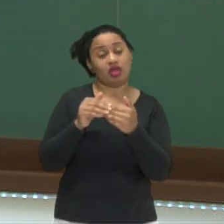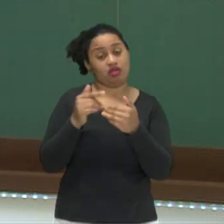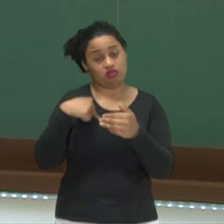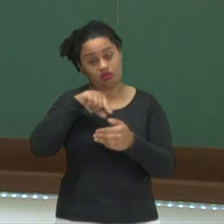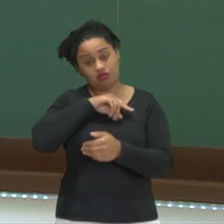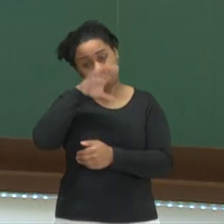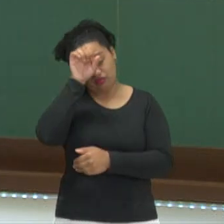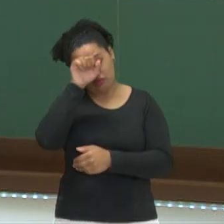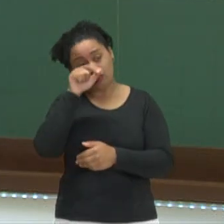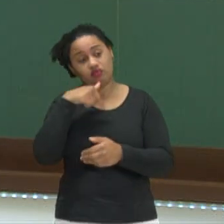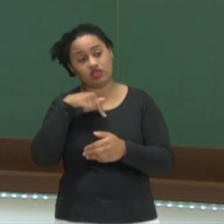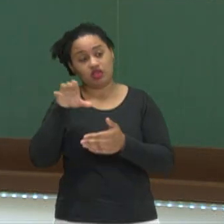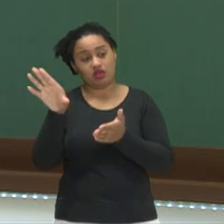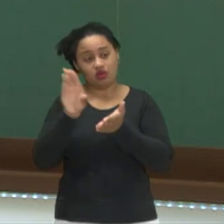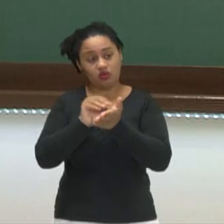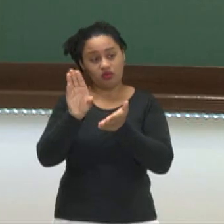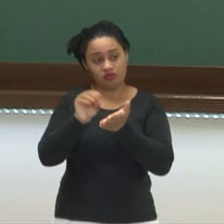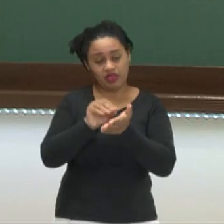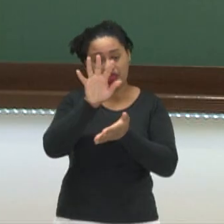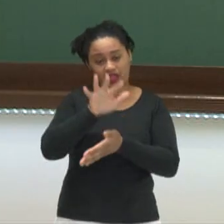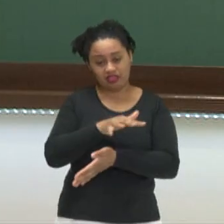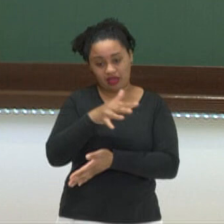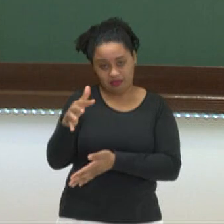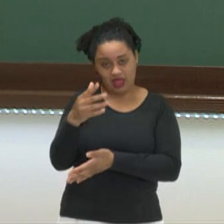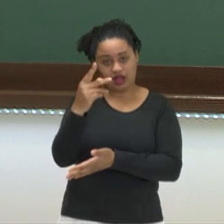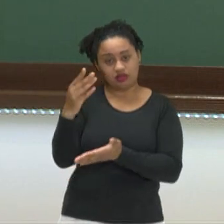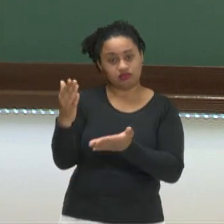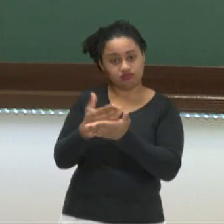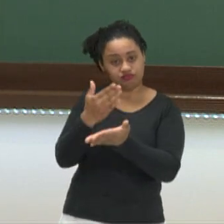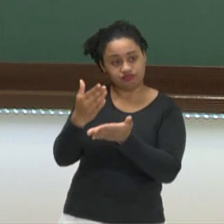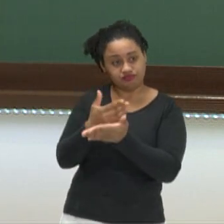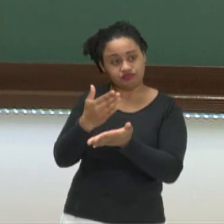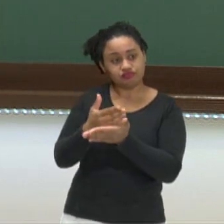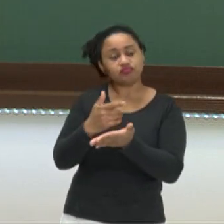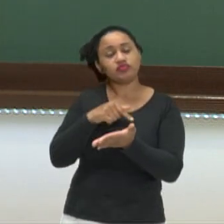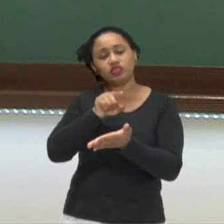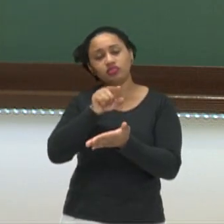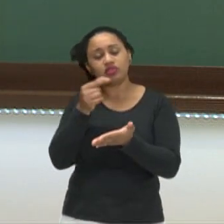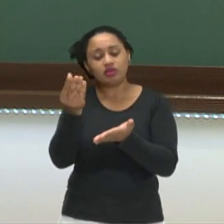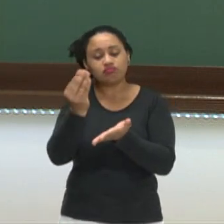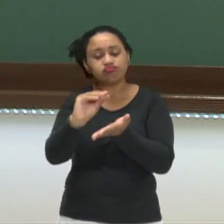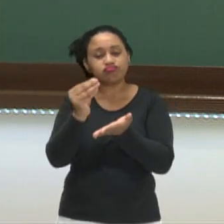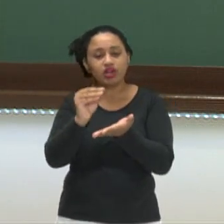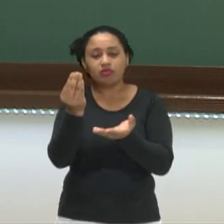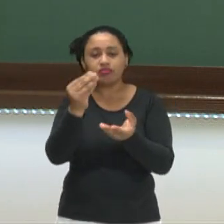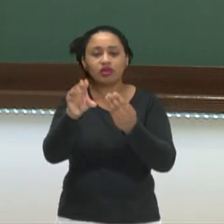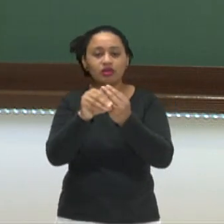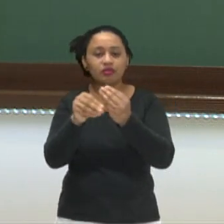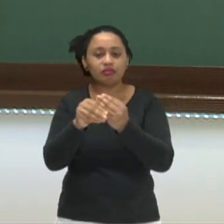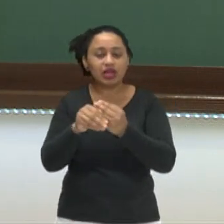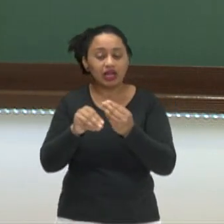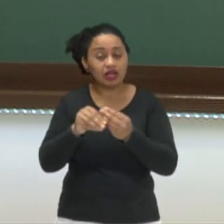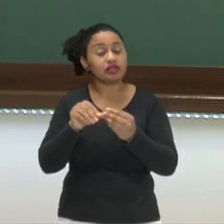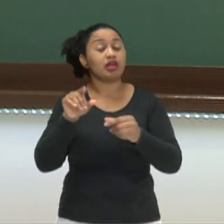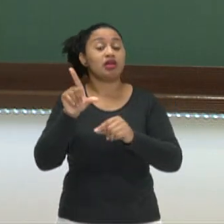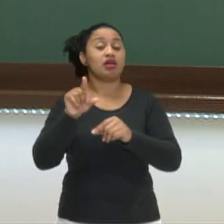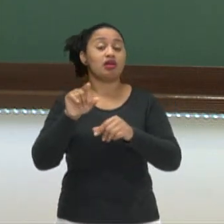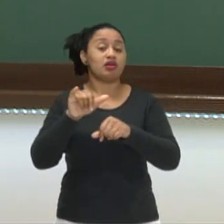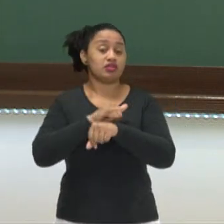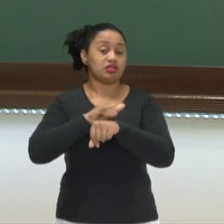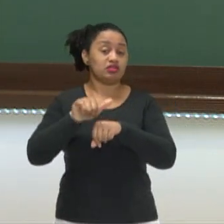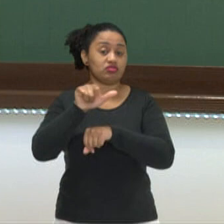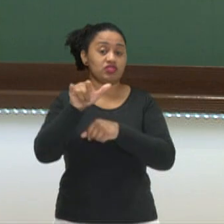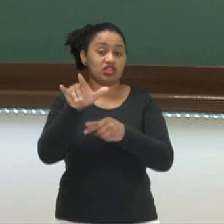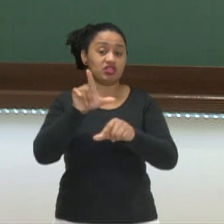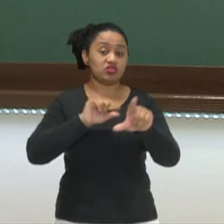viu. Você copia a tabela no seu material e você preenche ela com o método que você escolher.